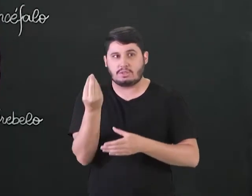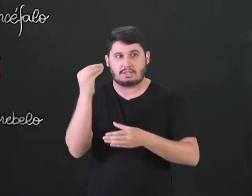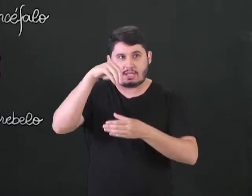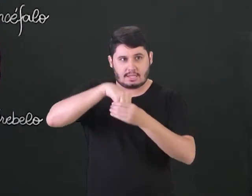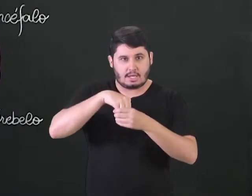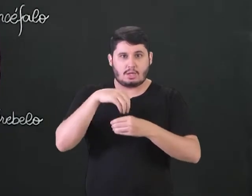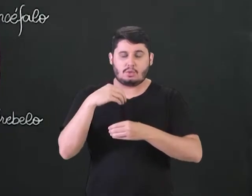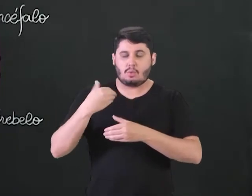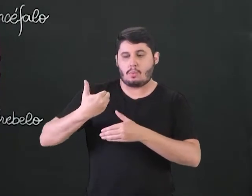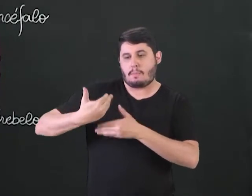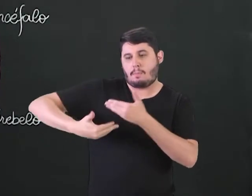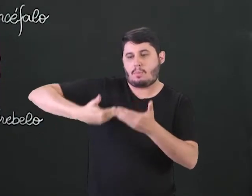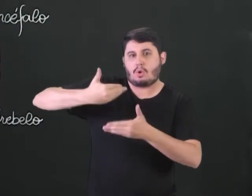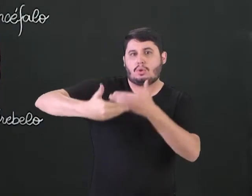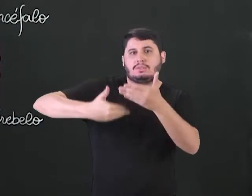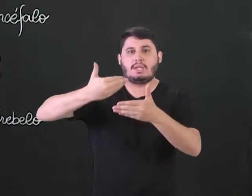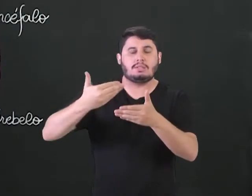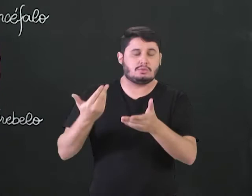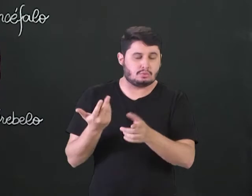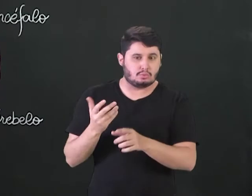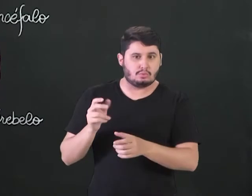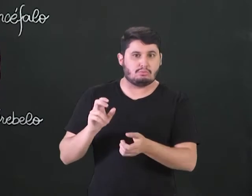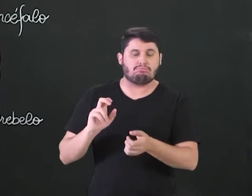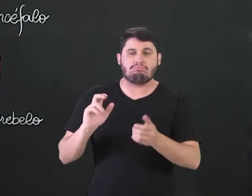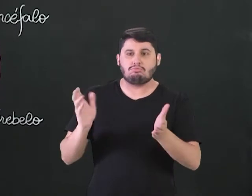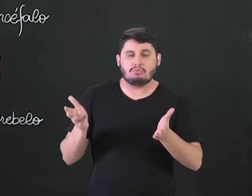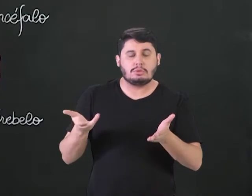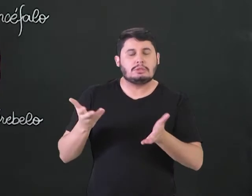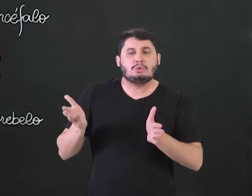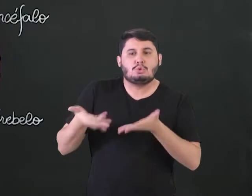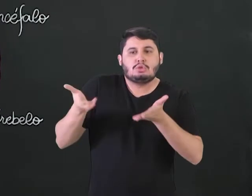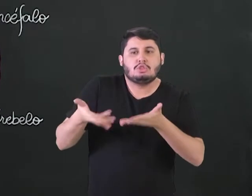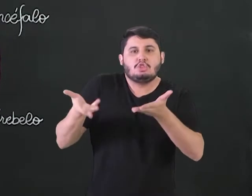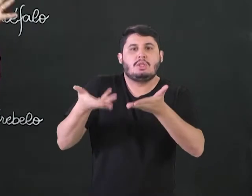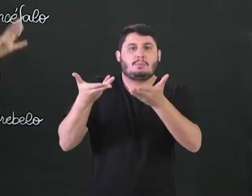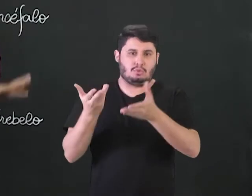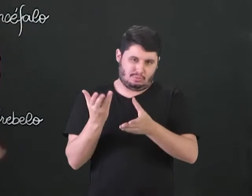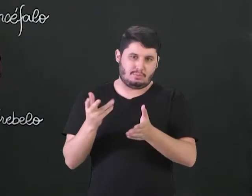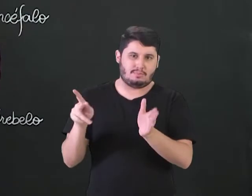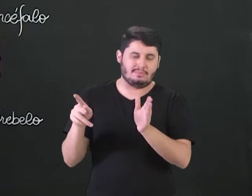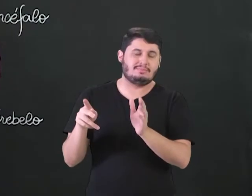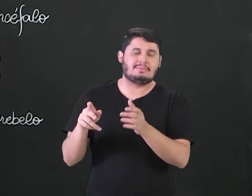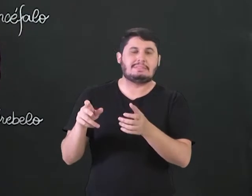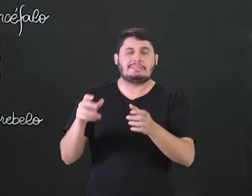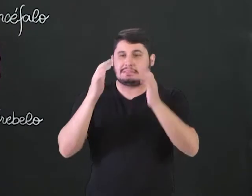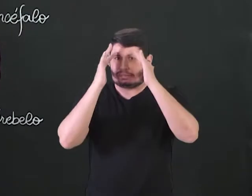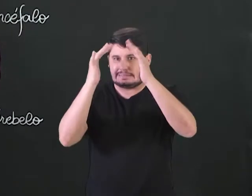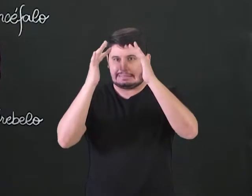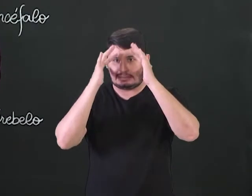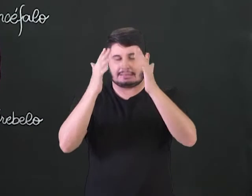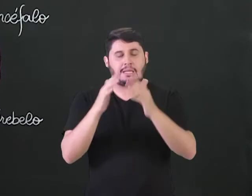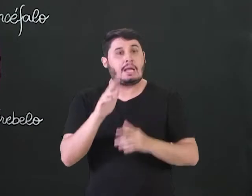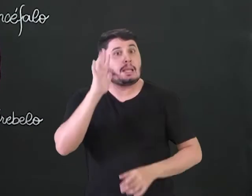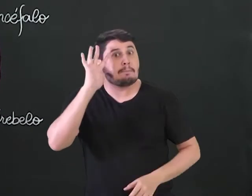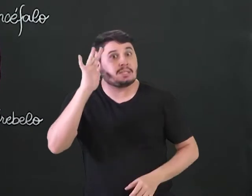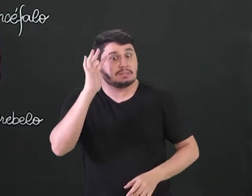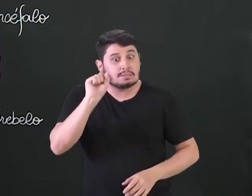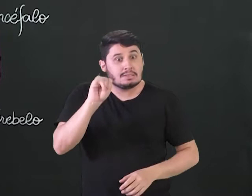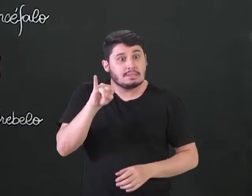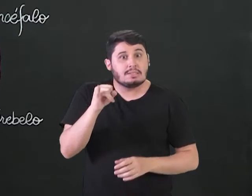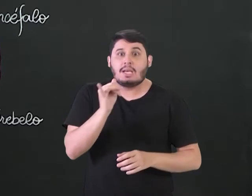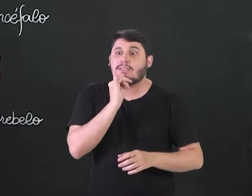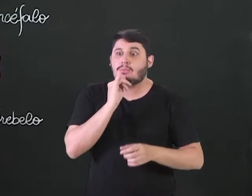o processo da transmissão do impulso nervoso. Já pensou se eu tenho uma perda dos meus oligodendrócitos? Vai dar